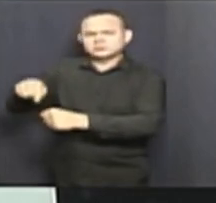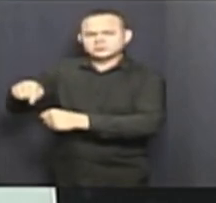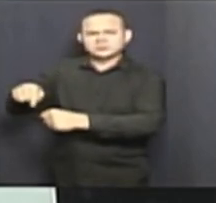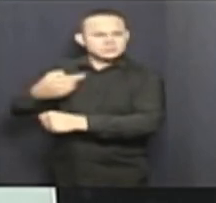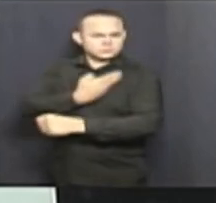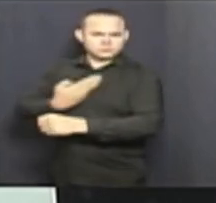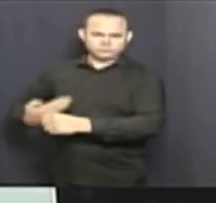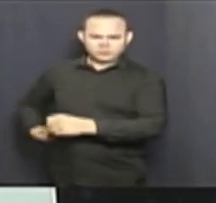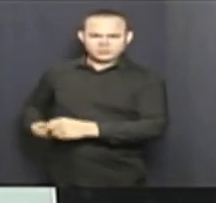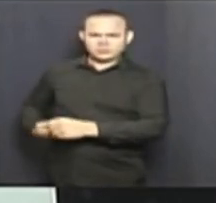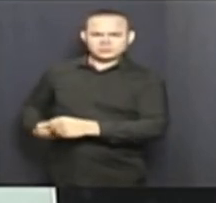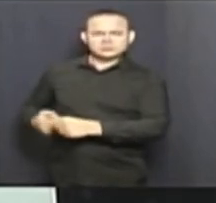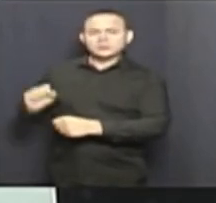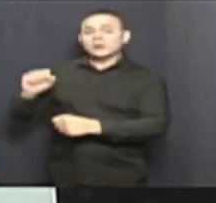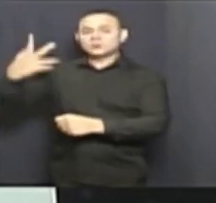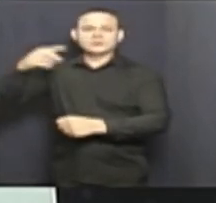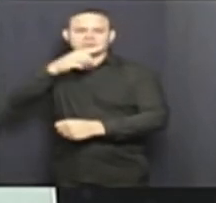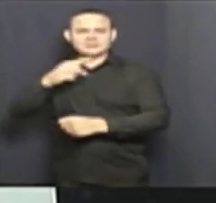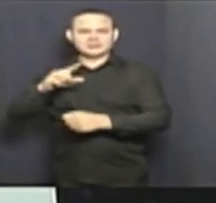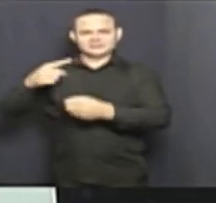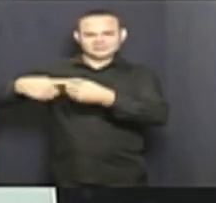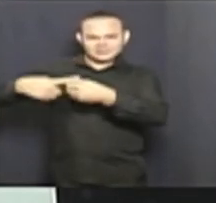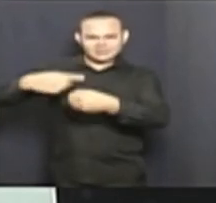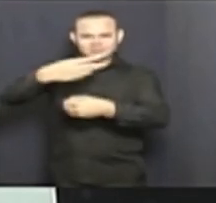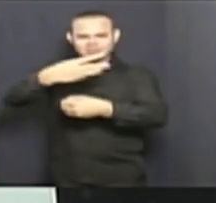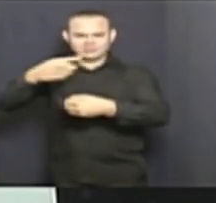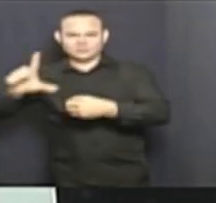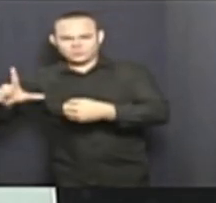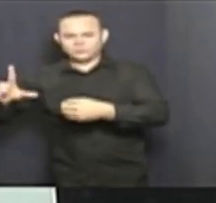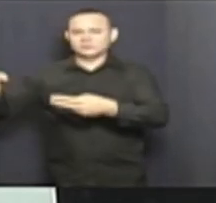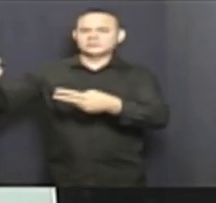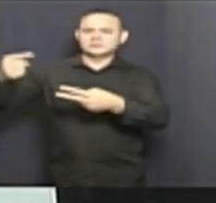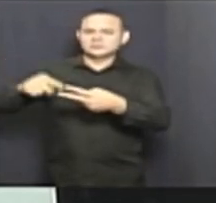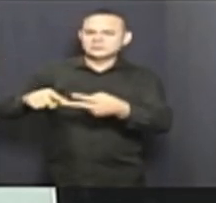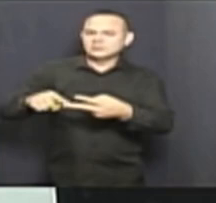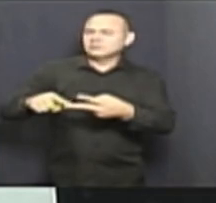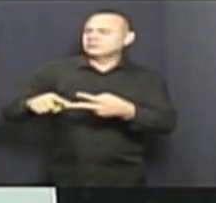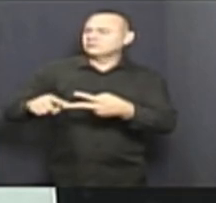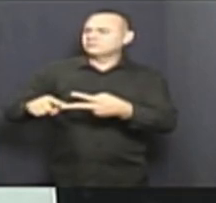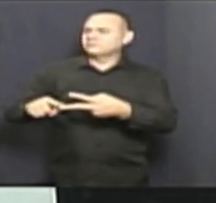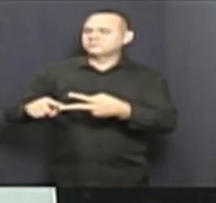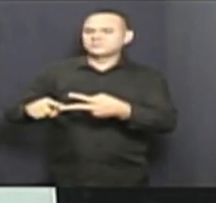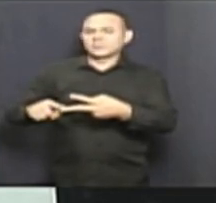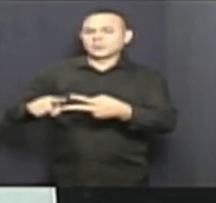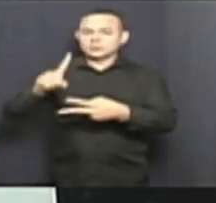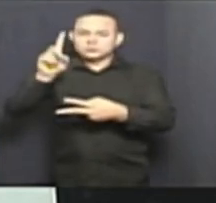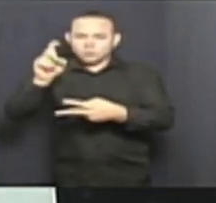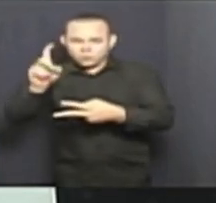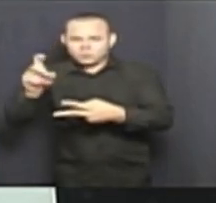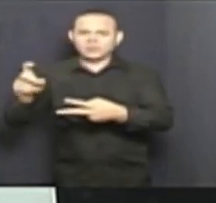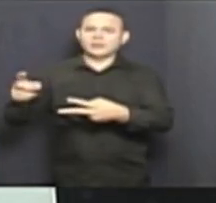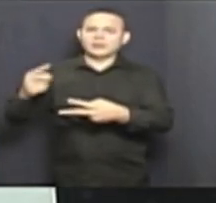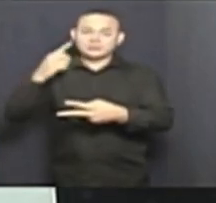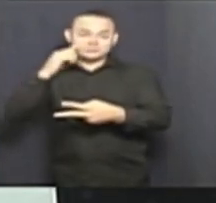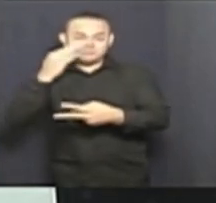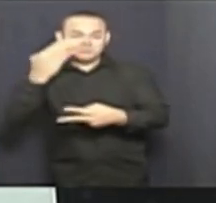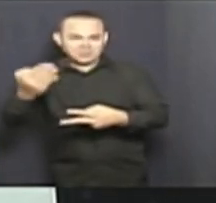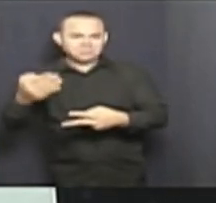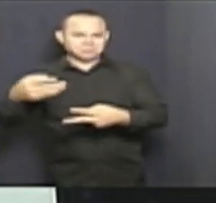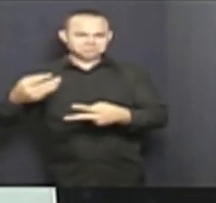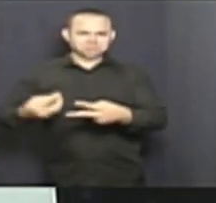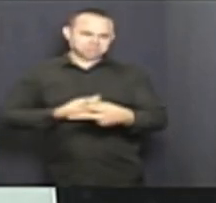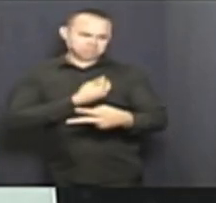como acontece em três lagoas quando acontece em dourados que tivemos recentemente